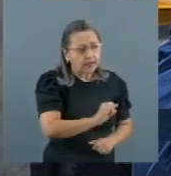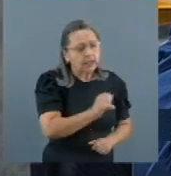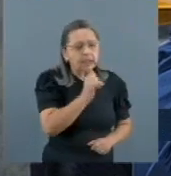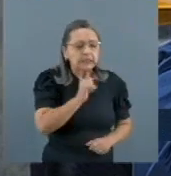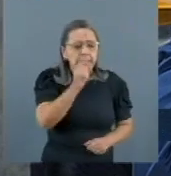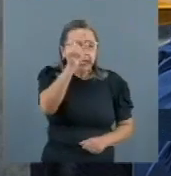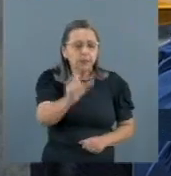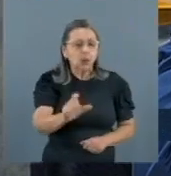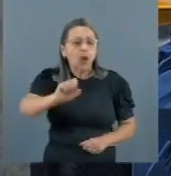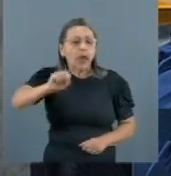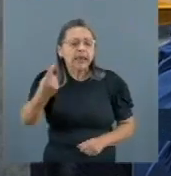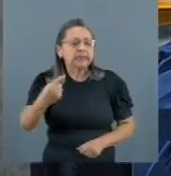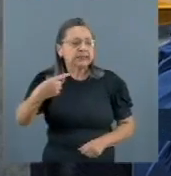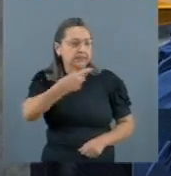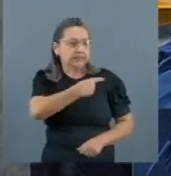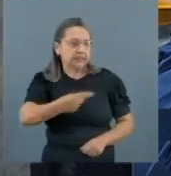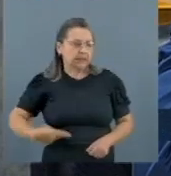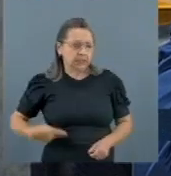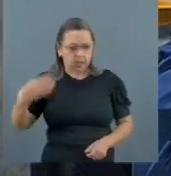tivesse